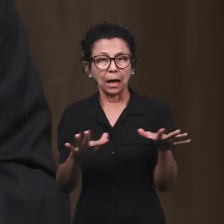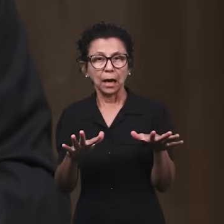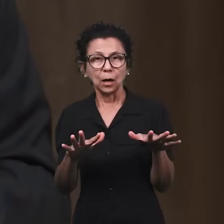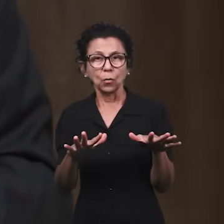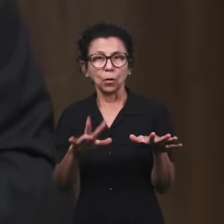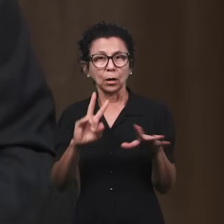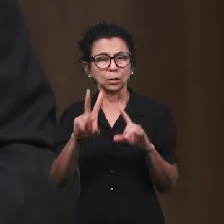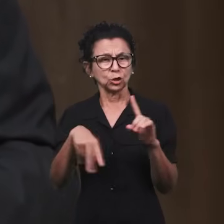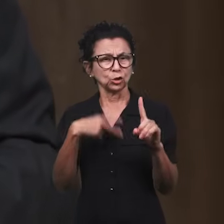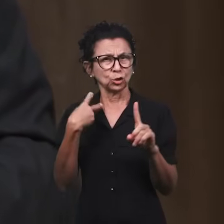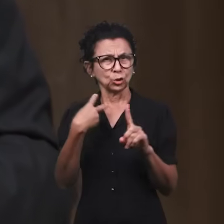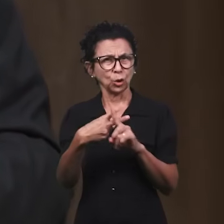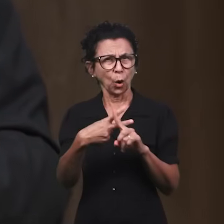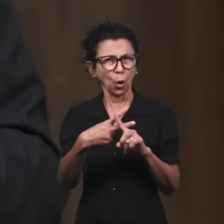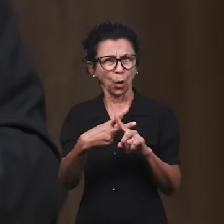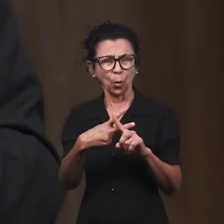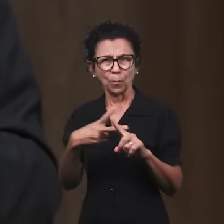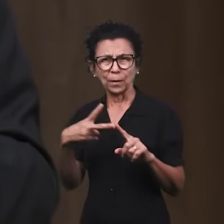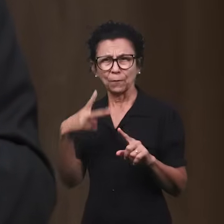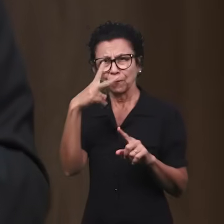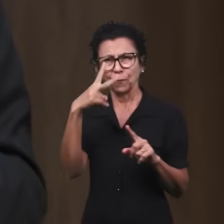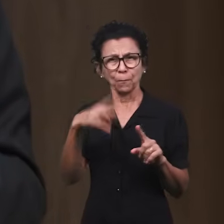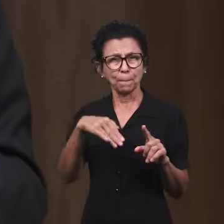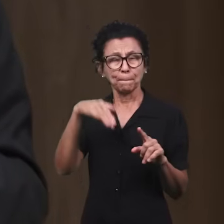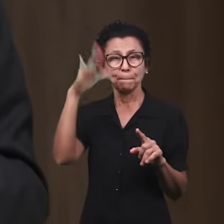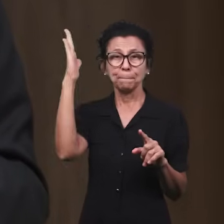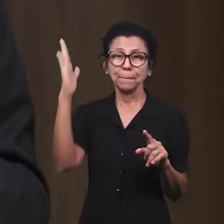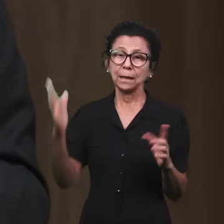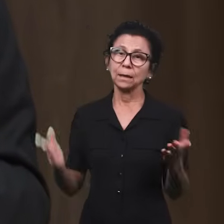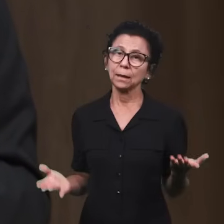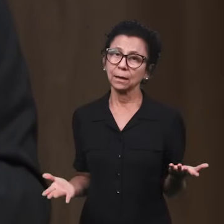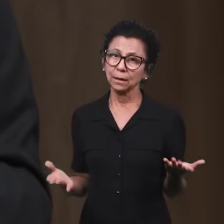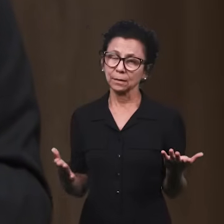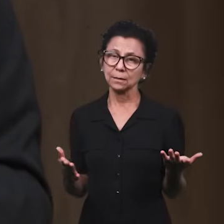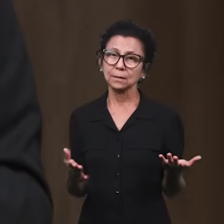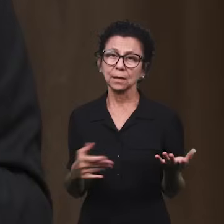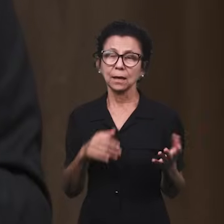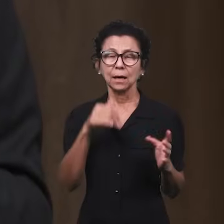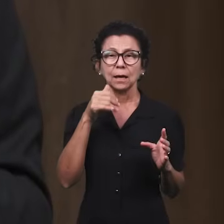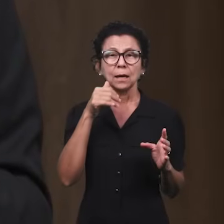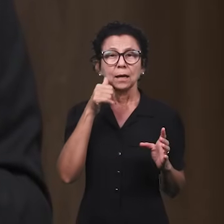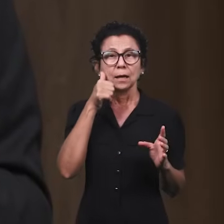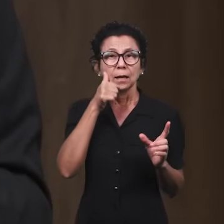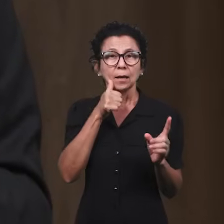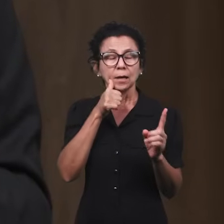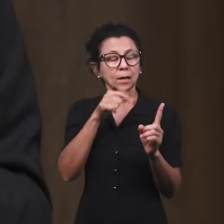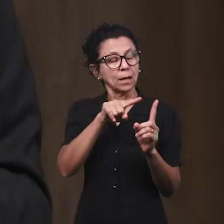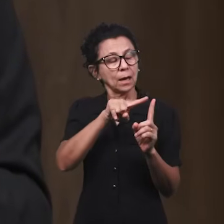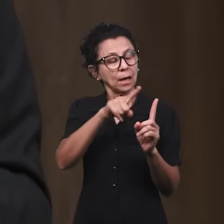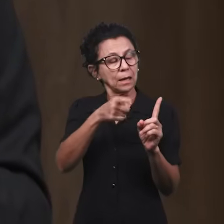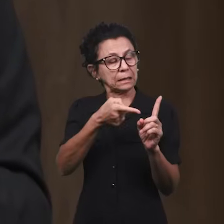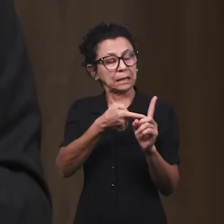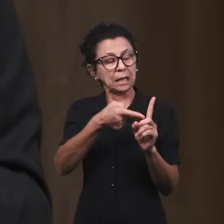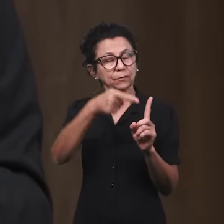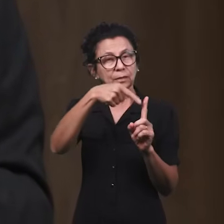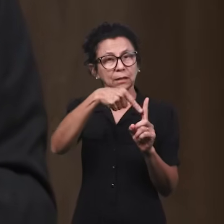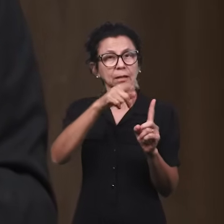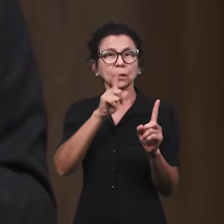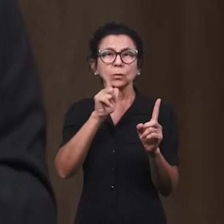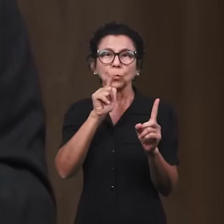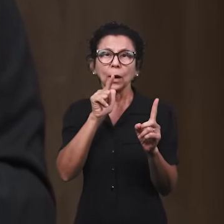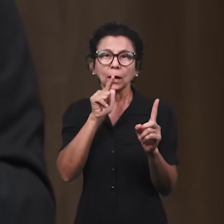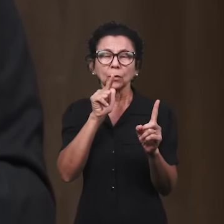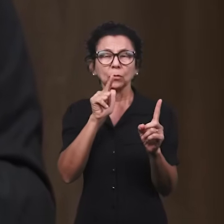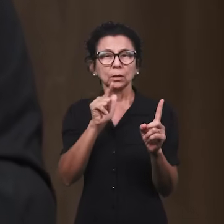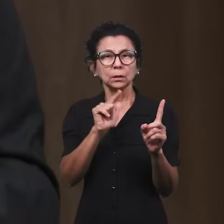água, isso ainda potencializa. Por isso que tem que haver muito cuidado. Aí,